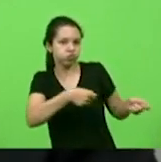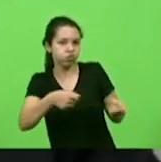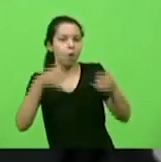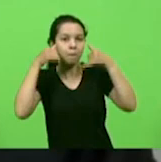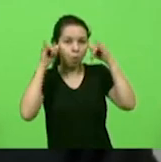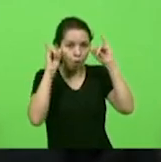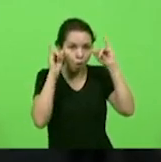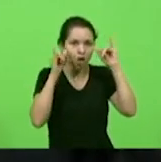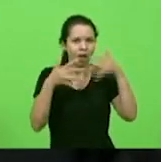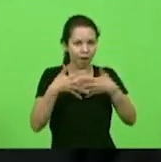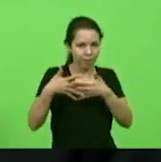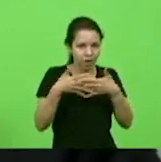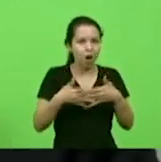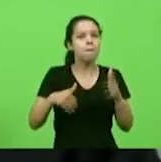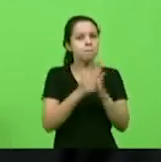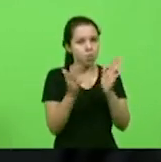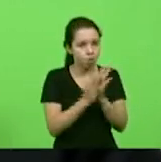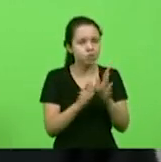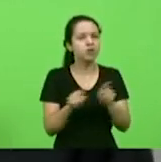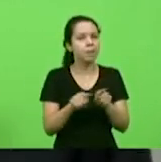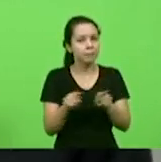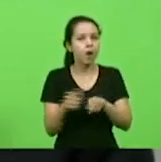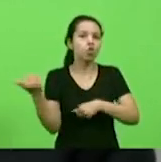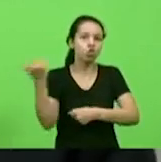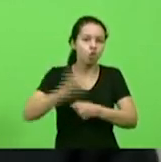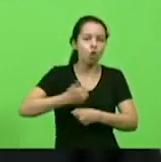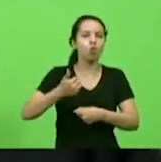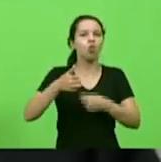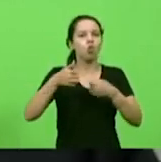multa e o proprietário do caminhão também. Eu